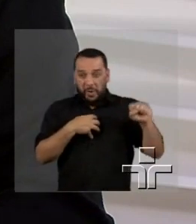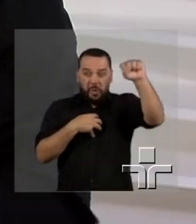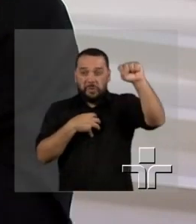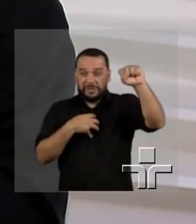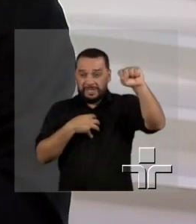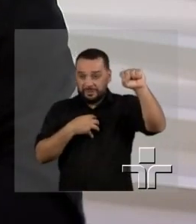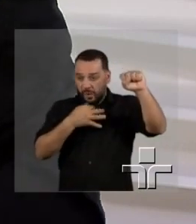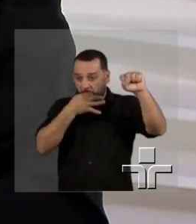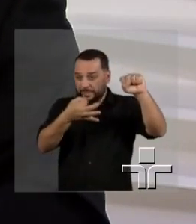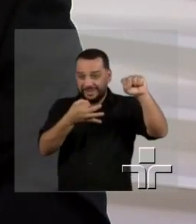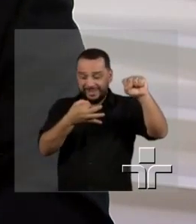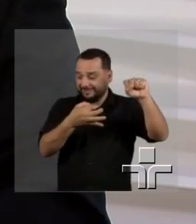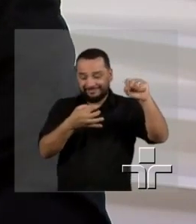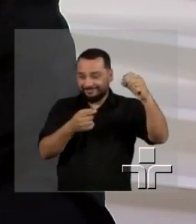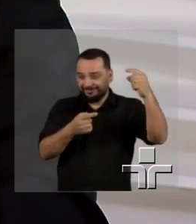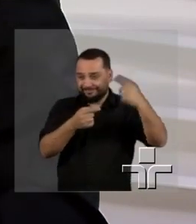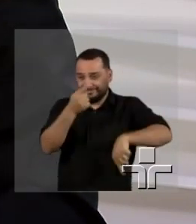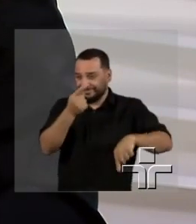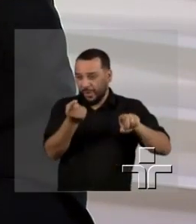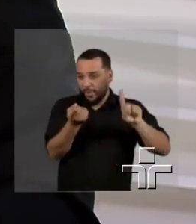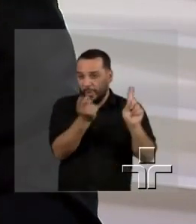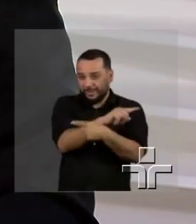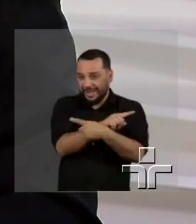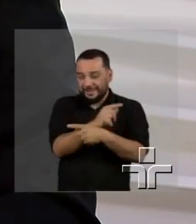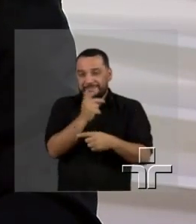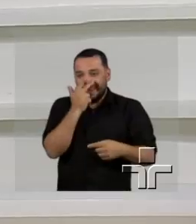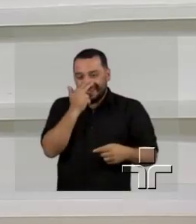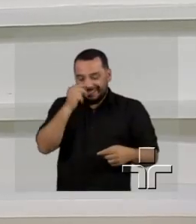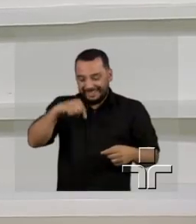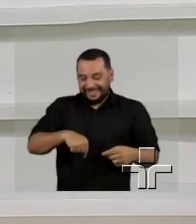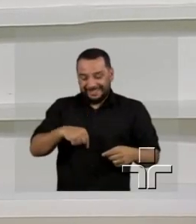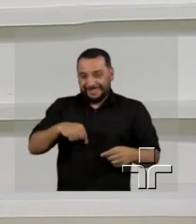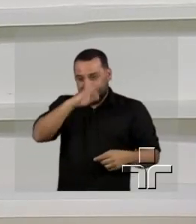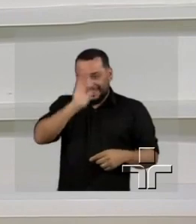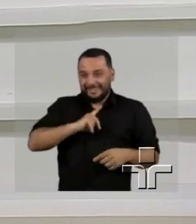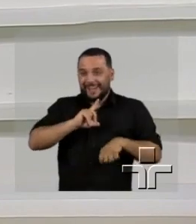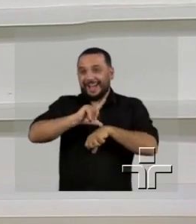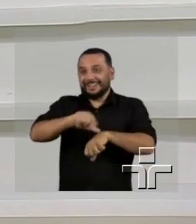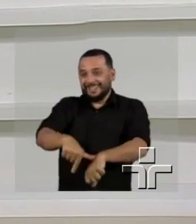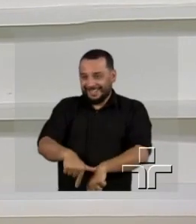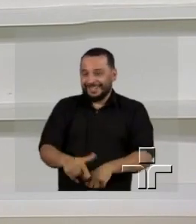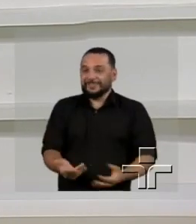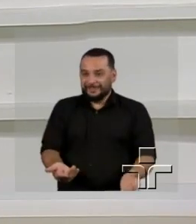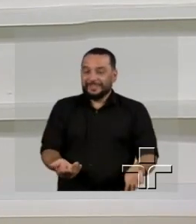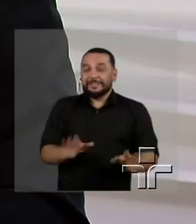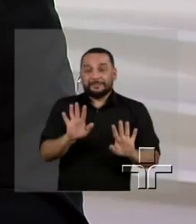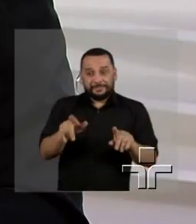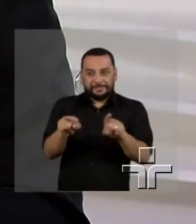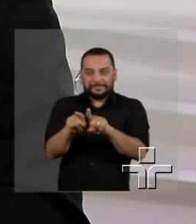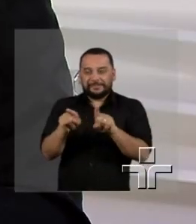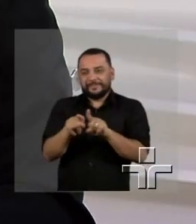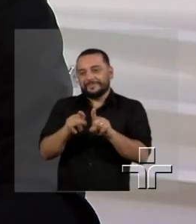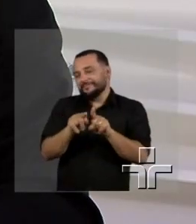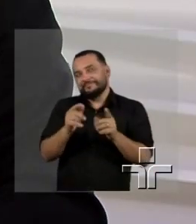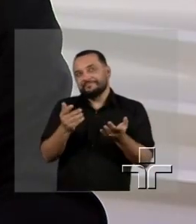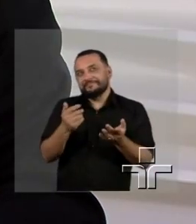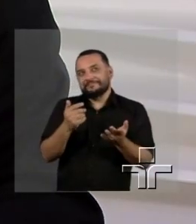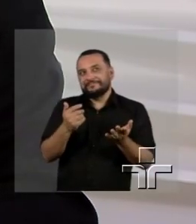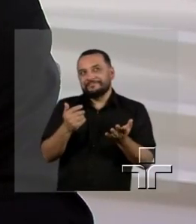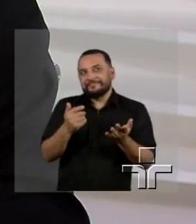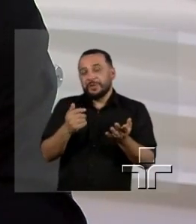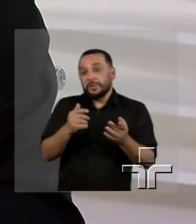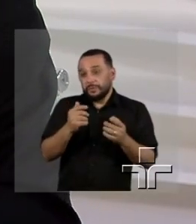como polícia, eu acho que ele tem que ser preparado para servir a população, dentro da legislação, dentro da lei e